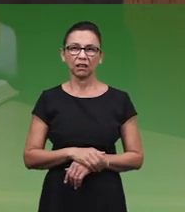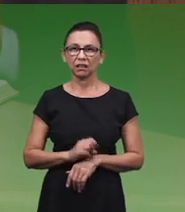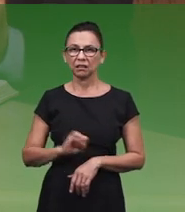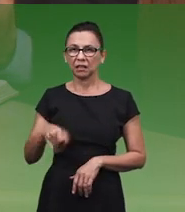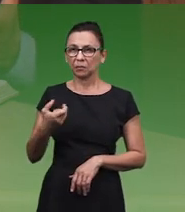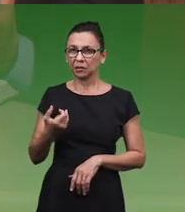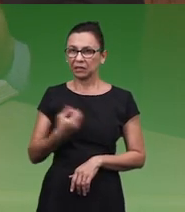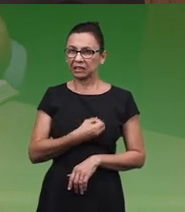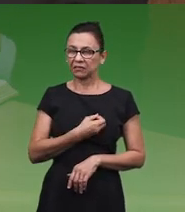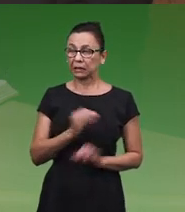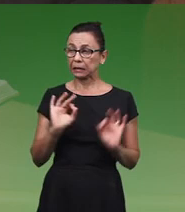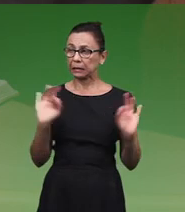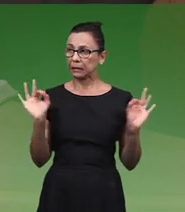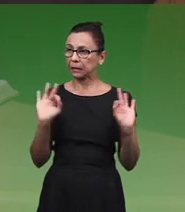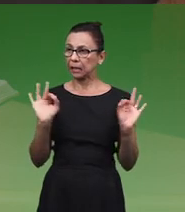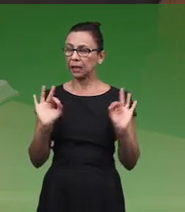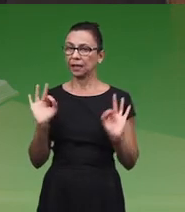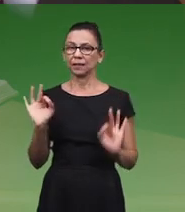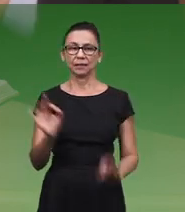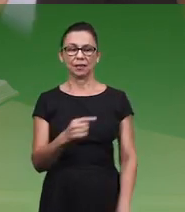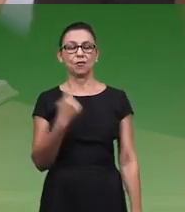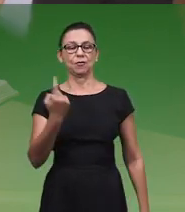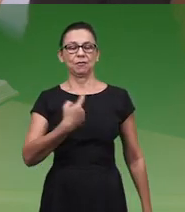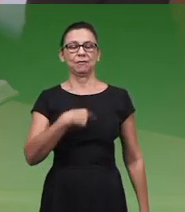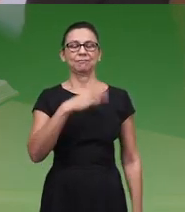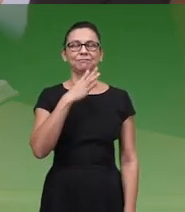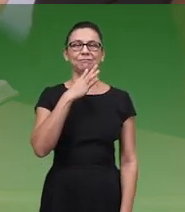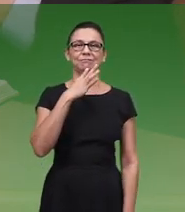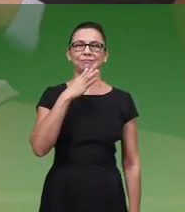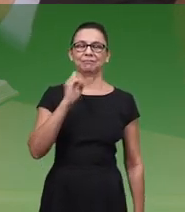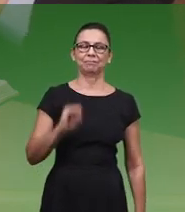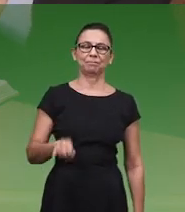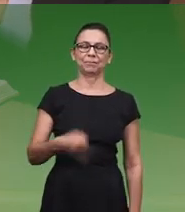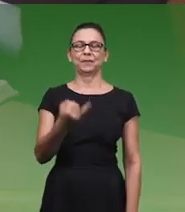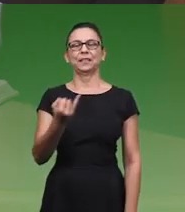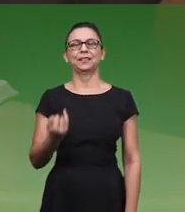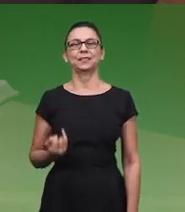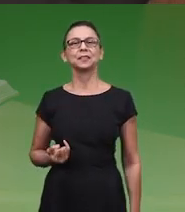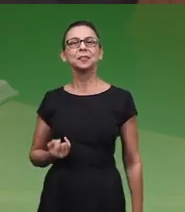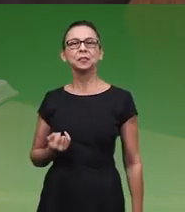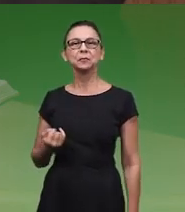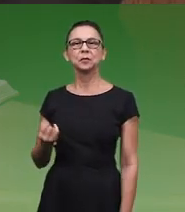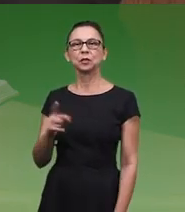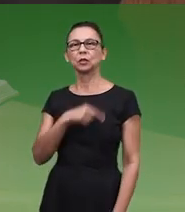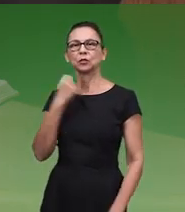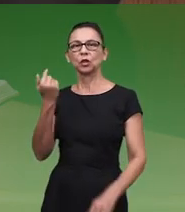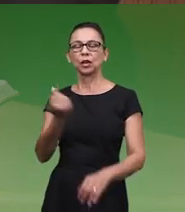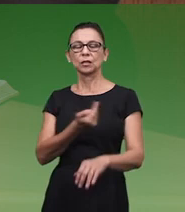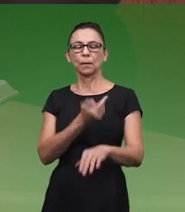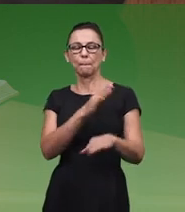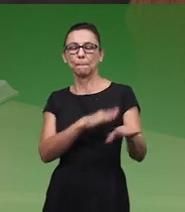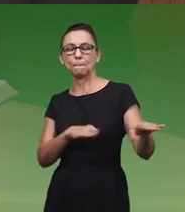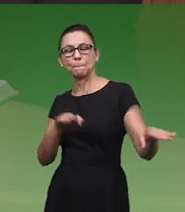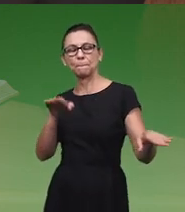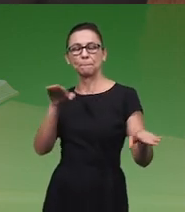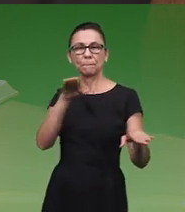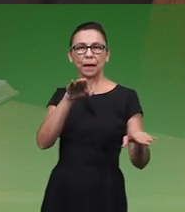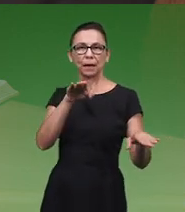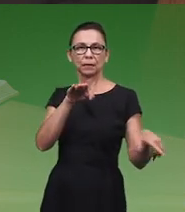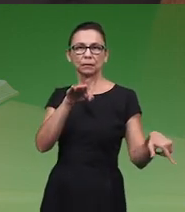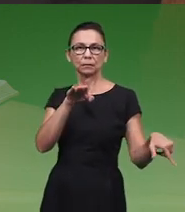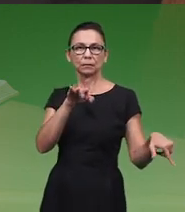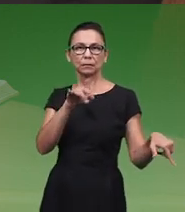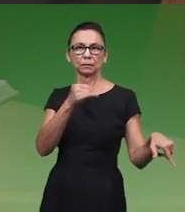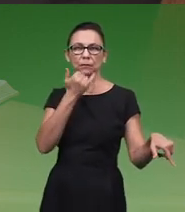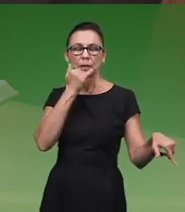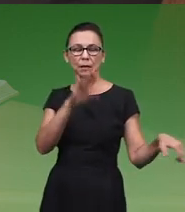aproveita a vida. Nós aqui que conhecemos, né? Então, nós somos muito superiores a eles.